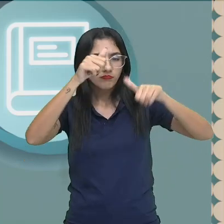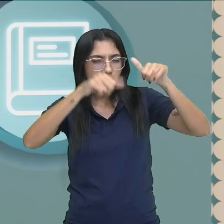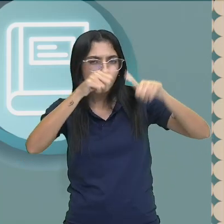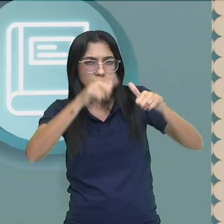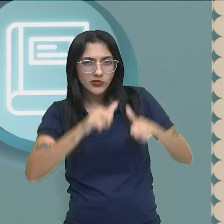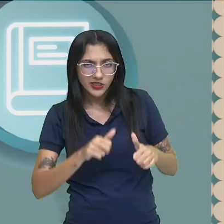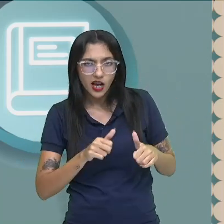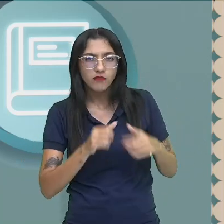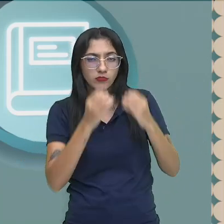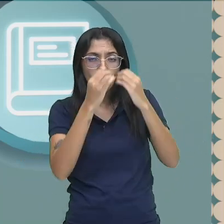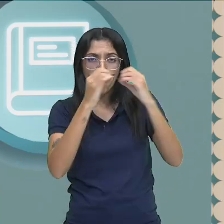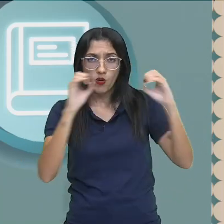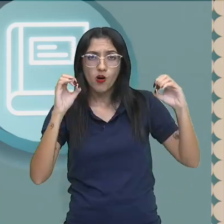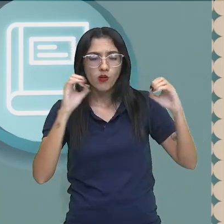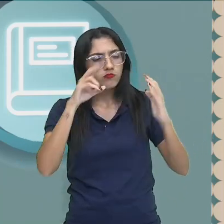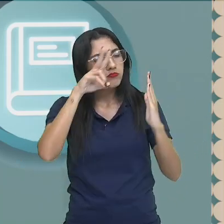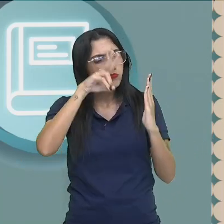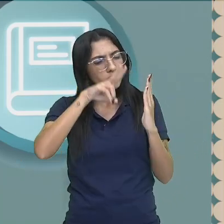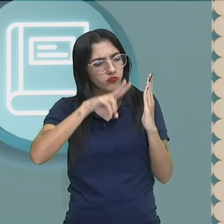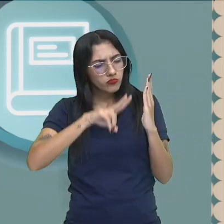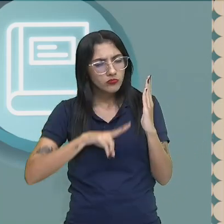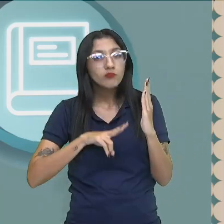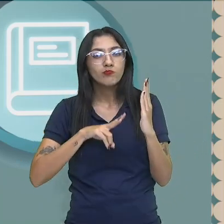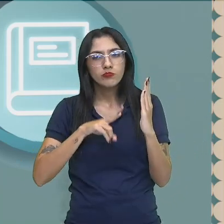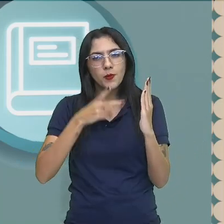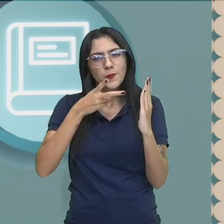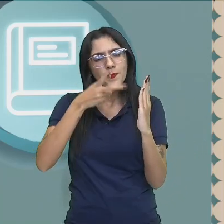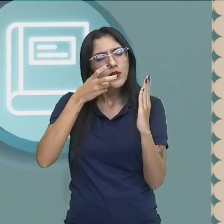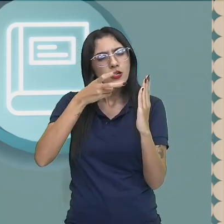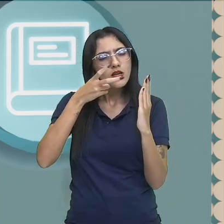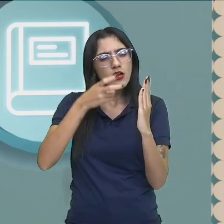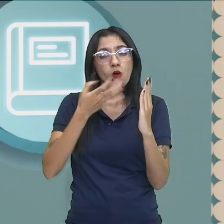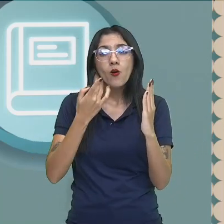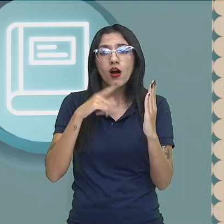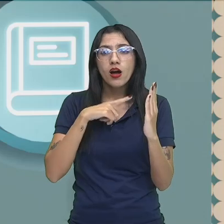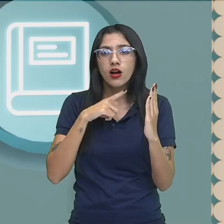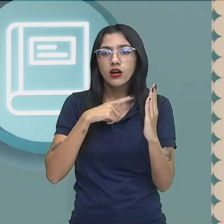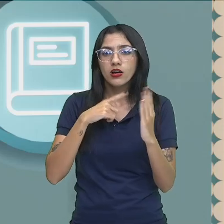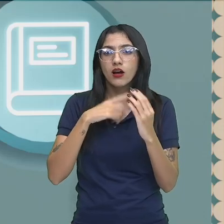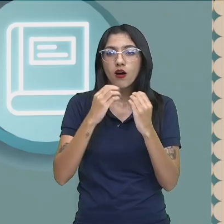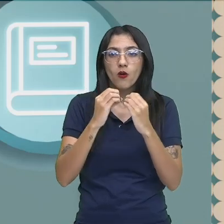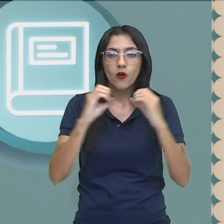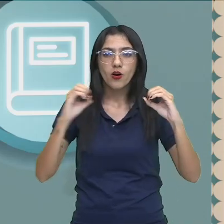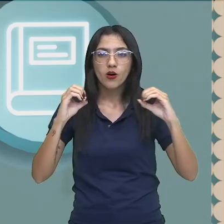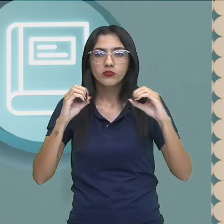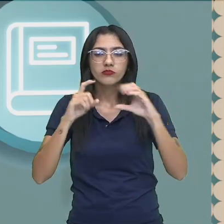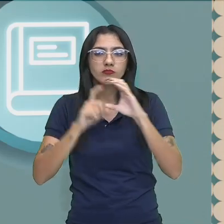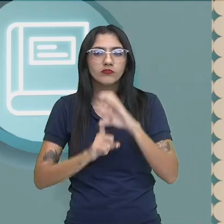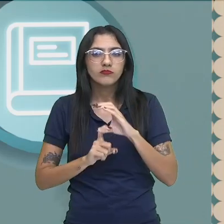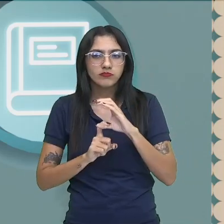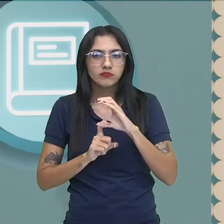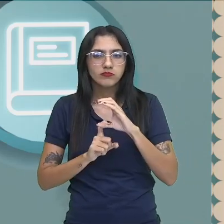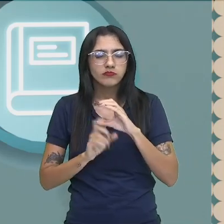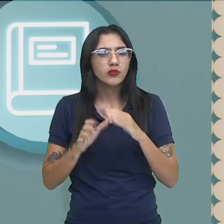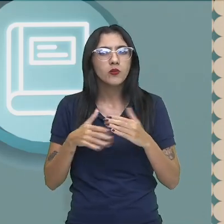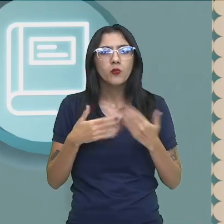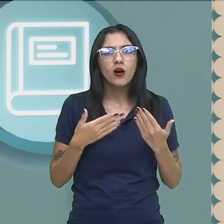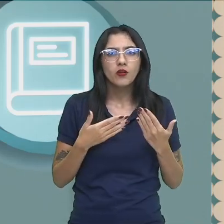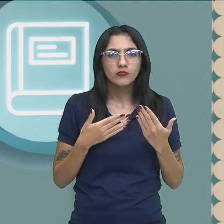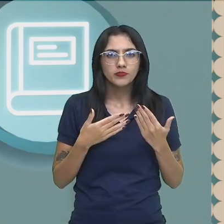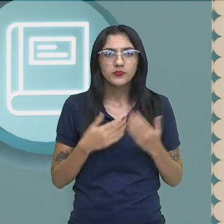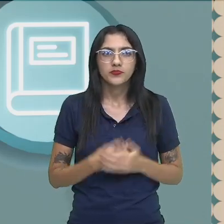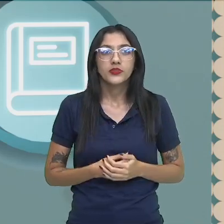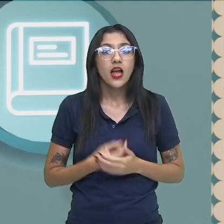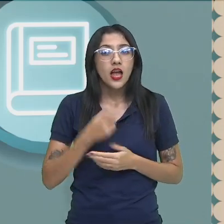as orações, identificar a oração subordinada. A oração subordinada,